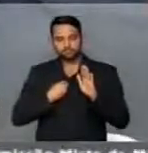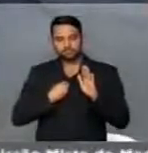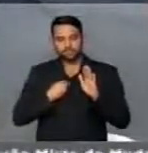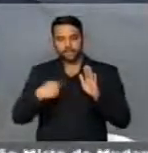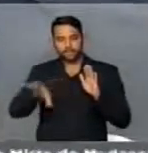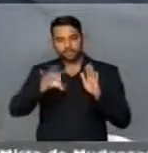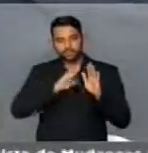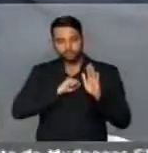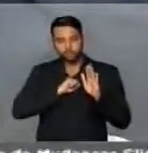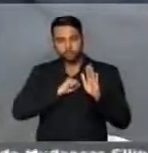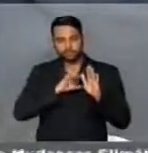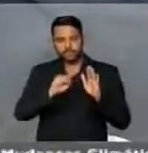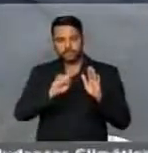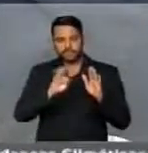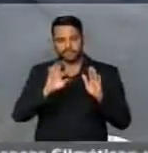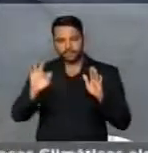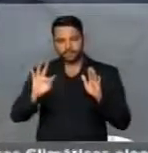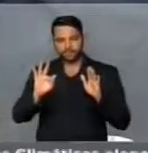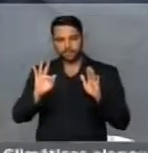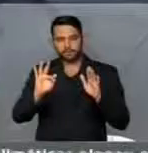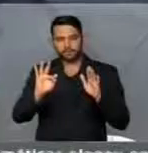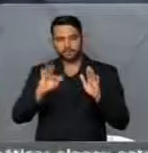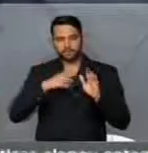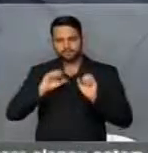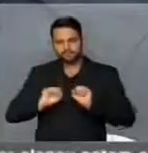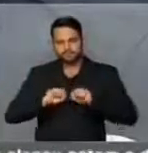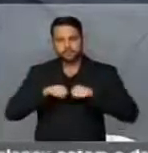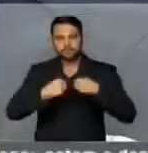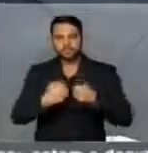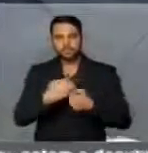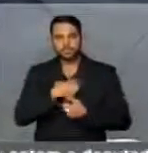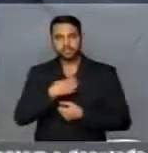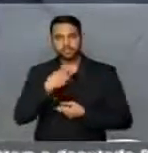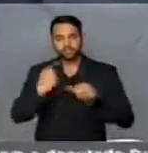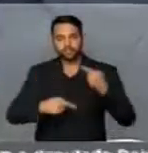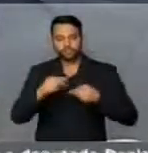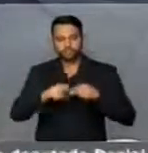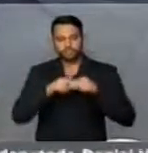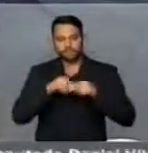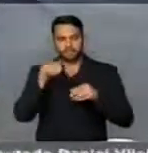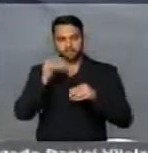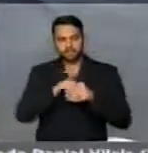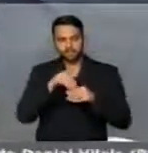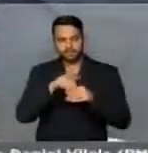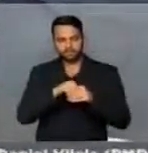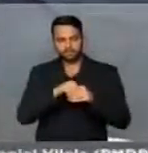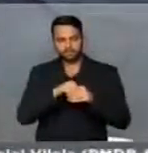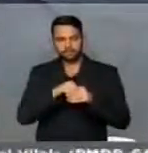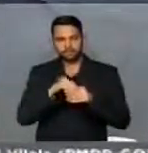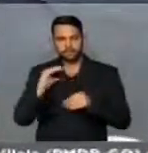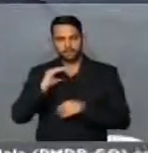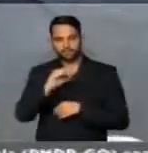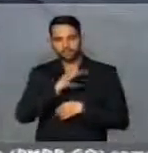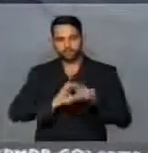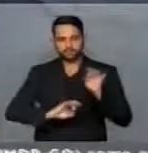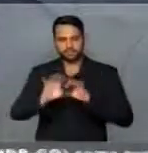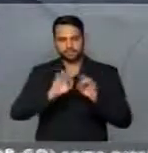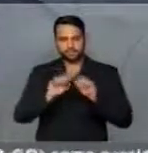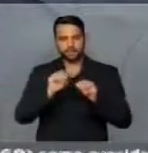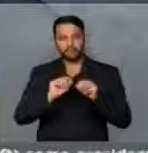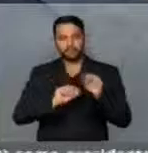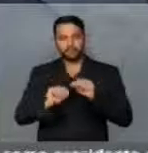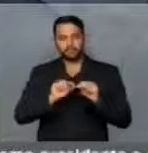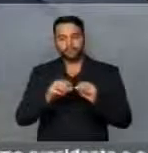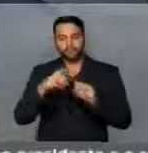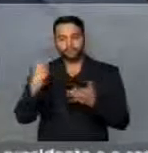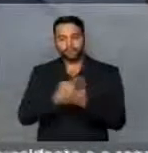foi adotado e o Supremo Tribunal Federal se debruçou nesse sentido, em tratar apenas da eleição da comissão especial, da forma como